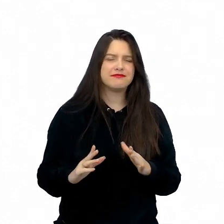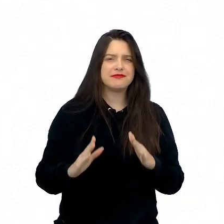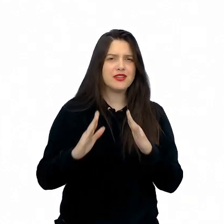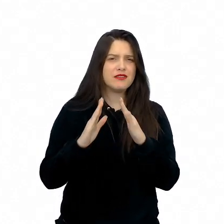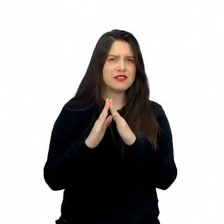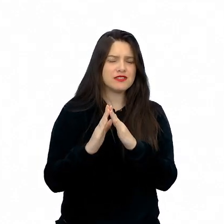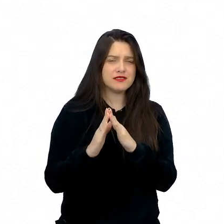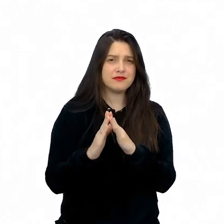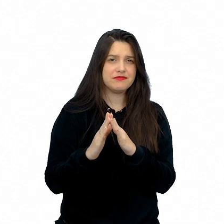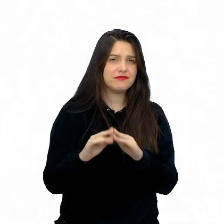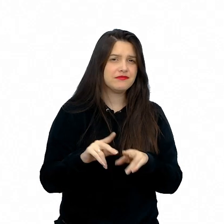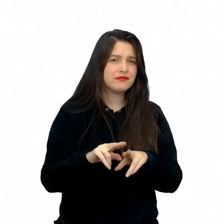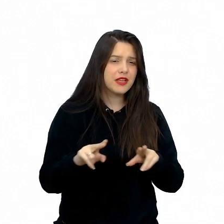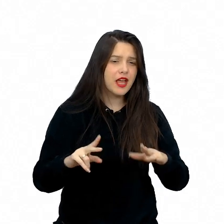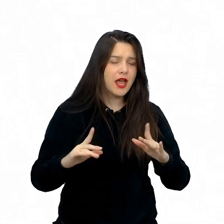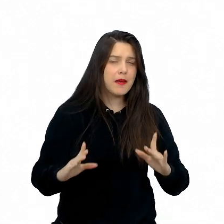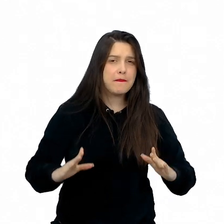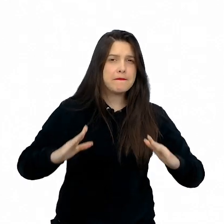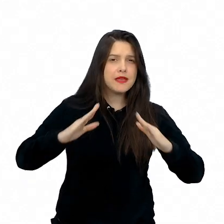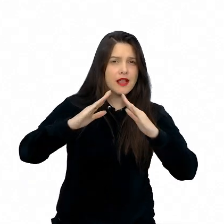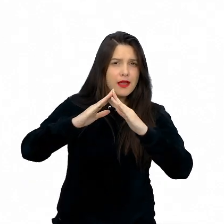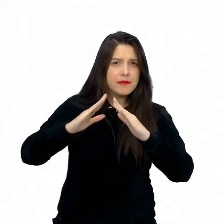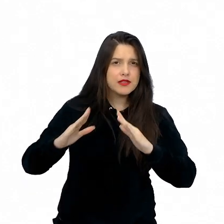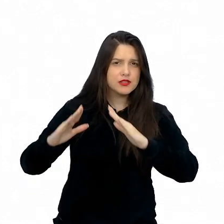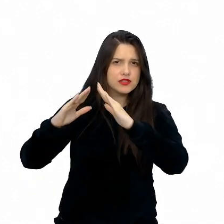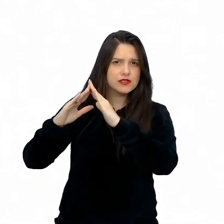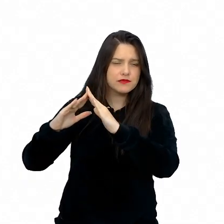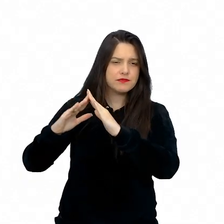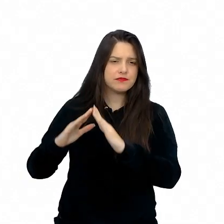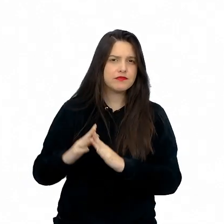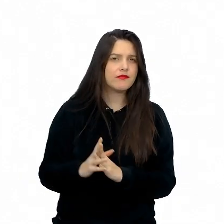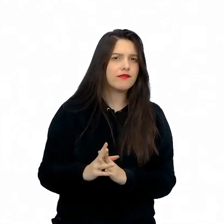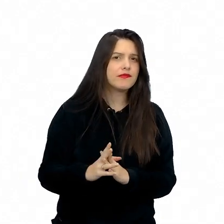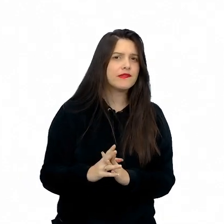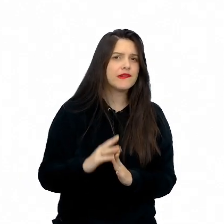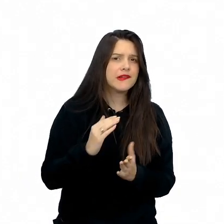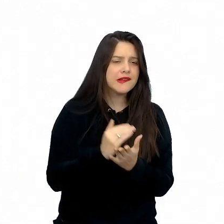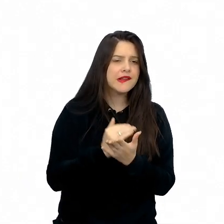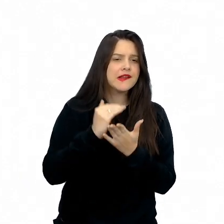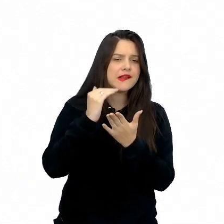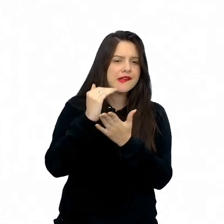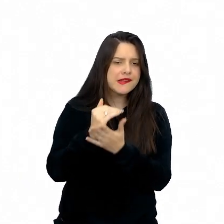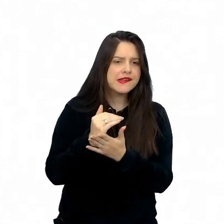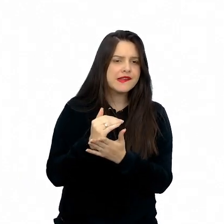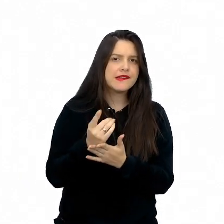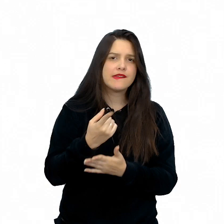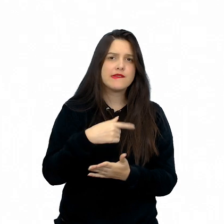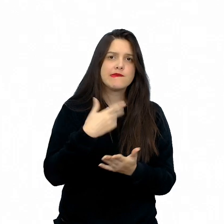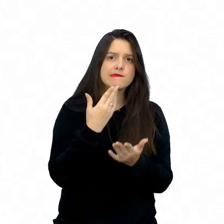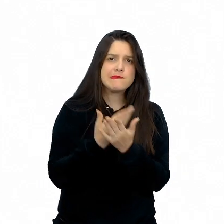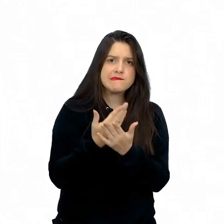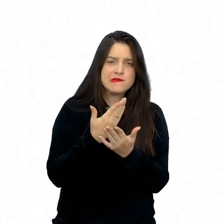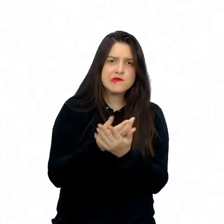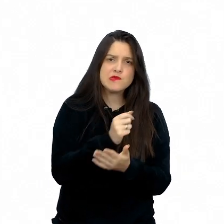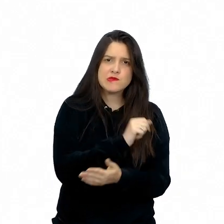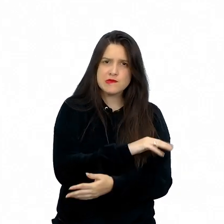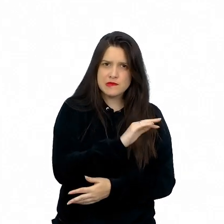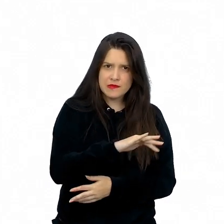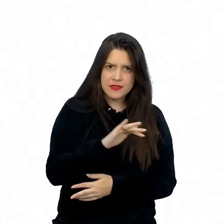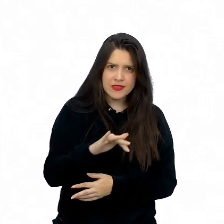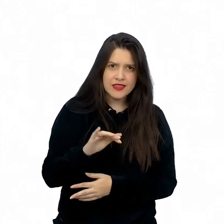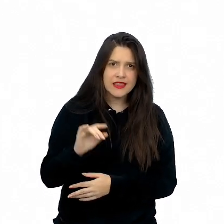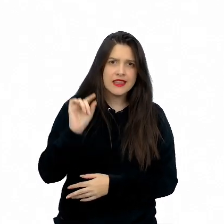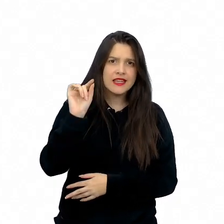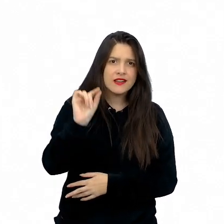aresta da pirâmide, mas é o lado de um triângulo. Então, aí é o conhecimento do estudante aí. Então,